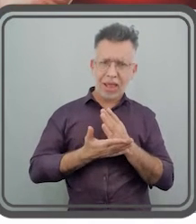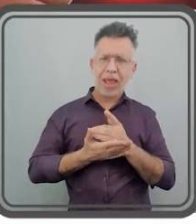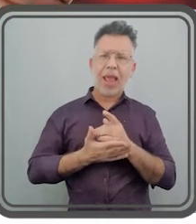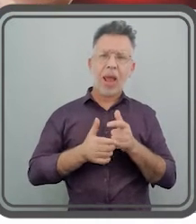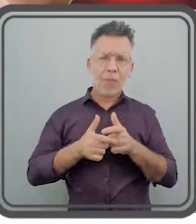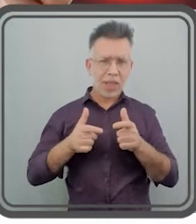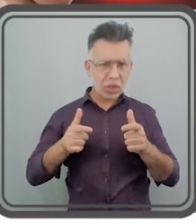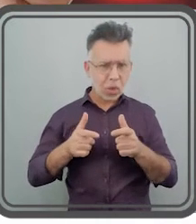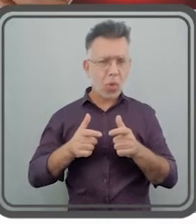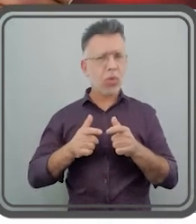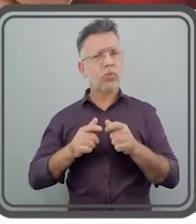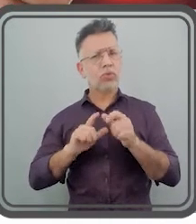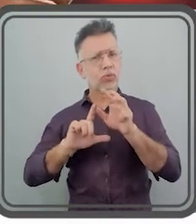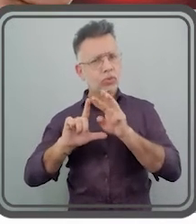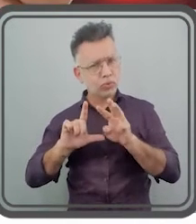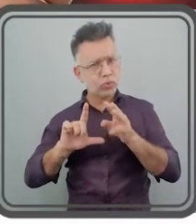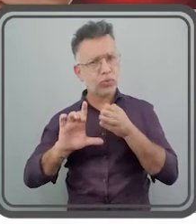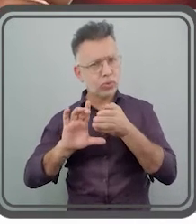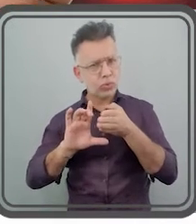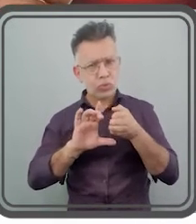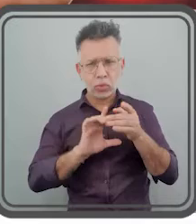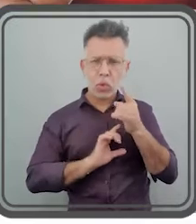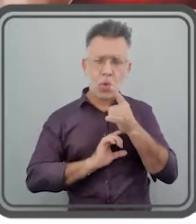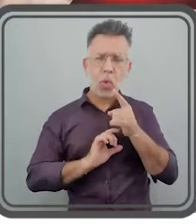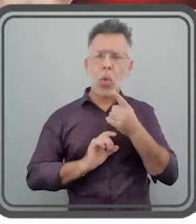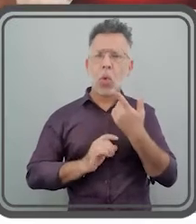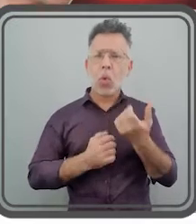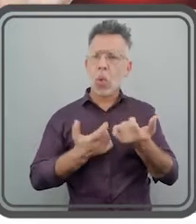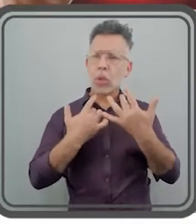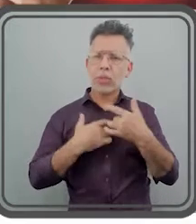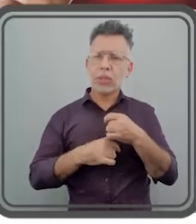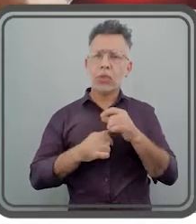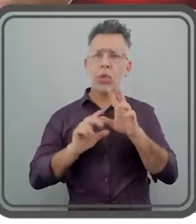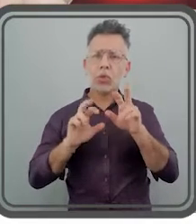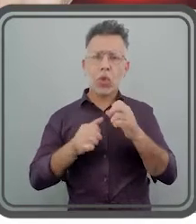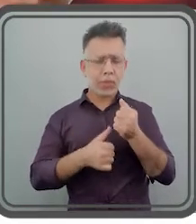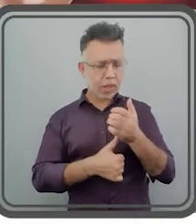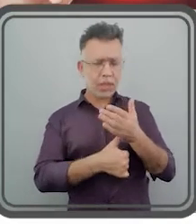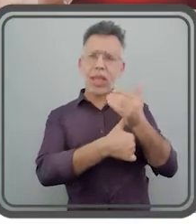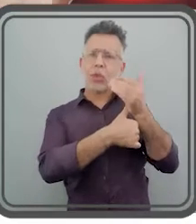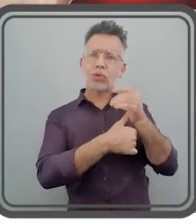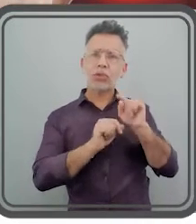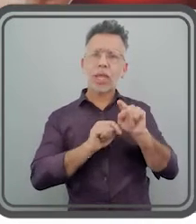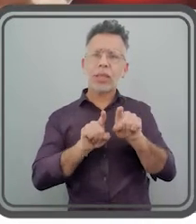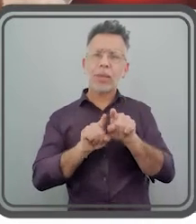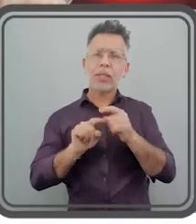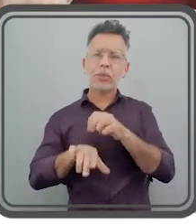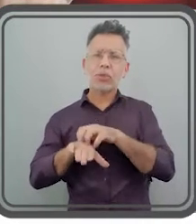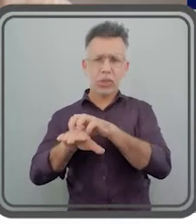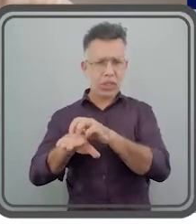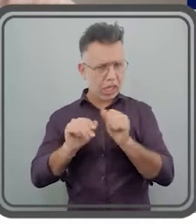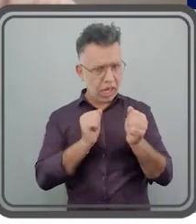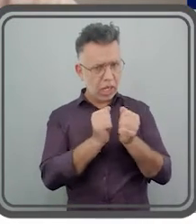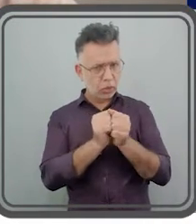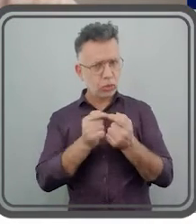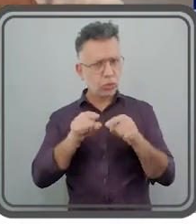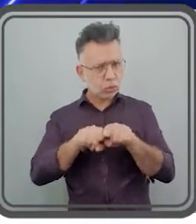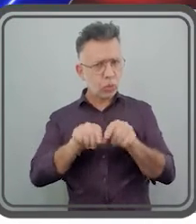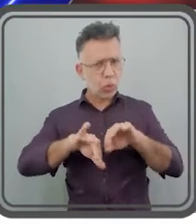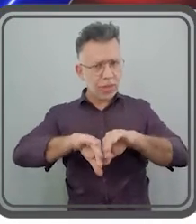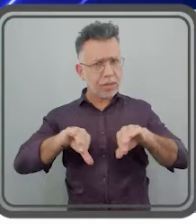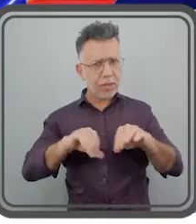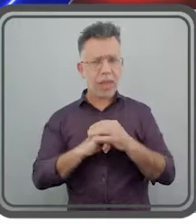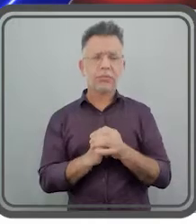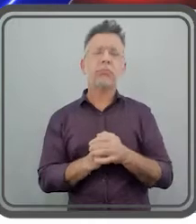aumentou sua base de cadastro no site aumentam conta um pouquinho mais para gente aí sobre tecnologia e turismo manda junto ou separado não